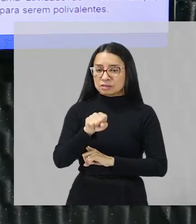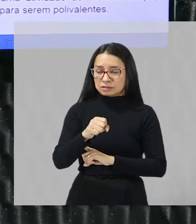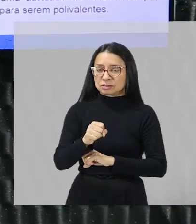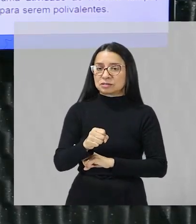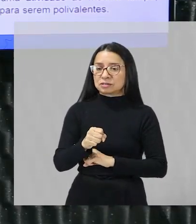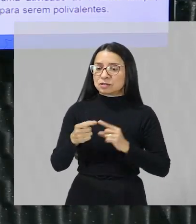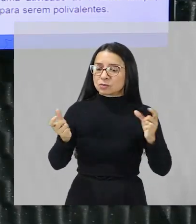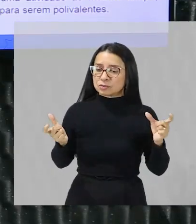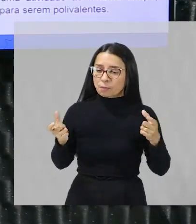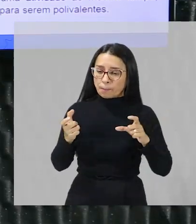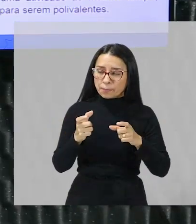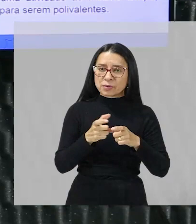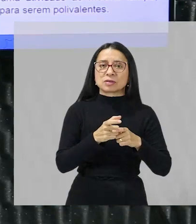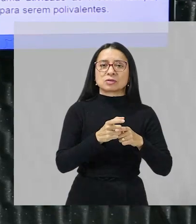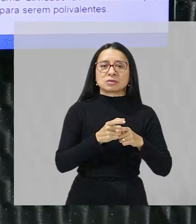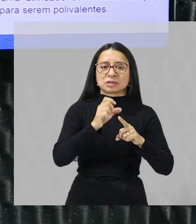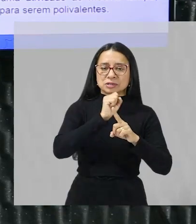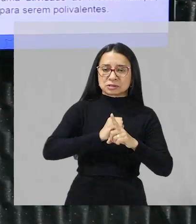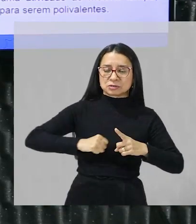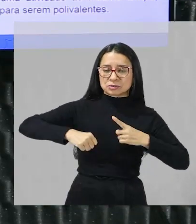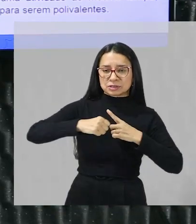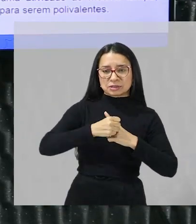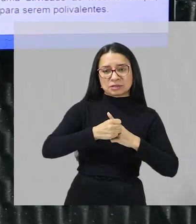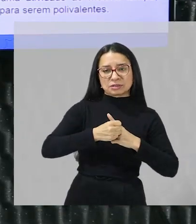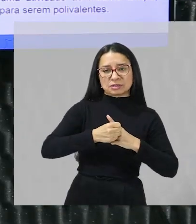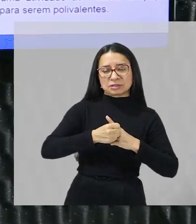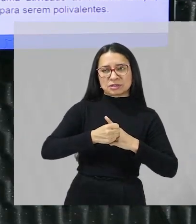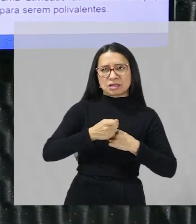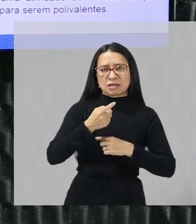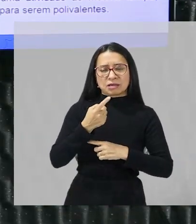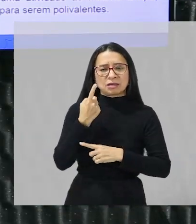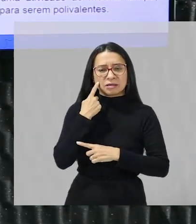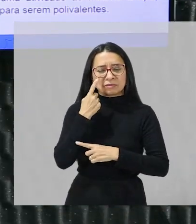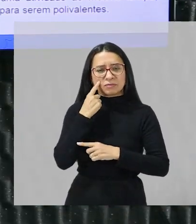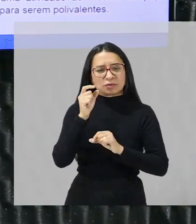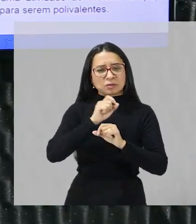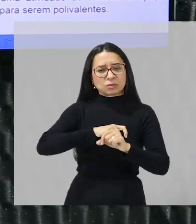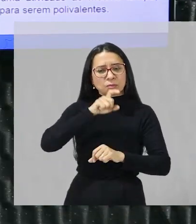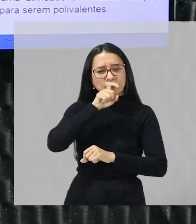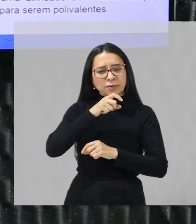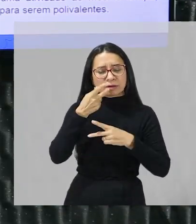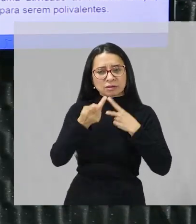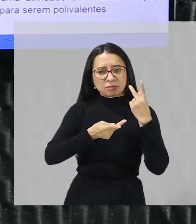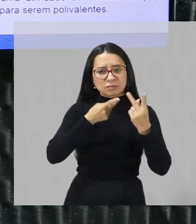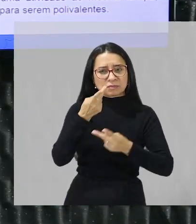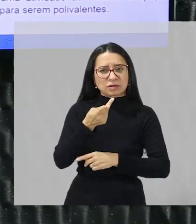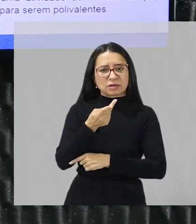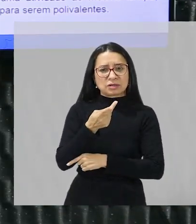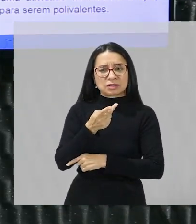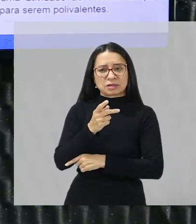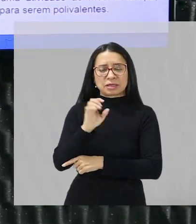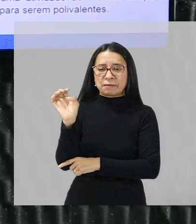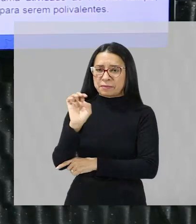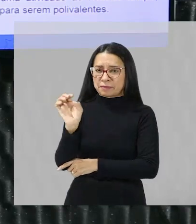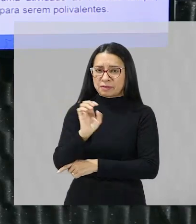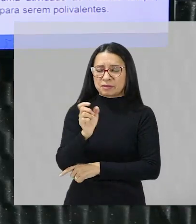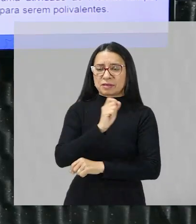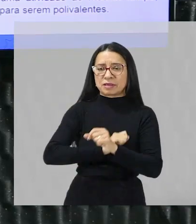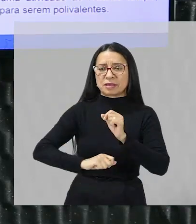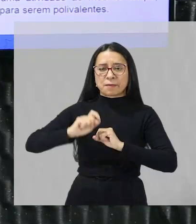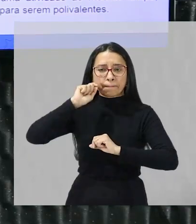de trabalho, né, de emprego. Alguns exigem força física, mas outros não. Outros exigem capacidade